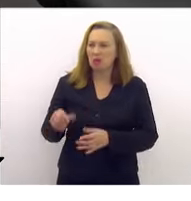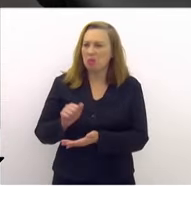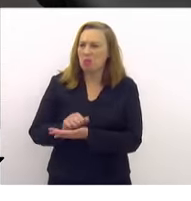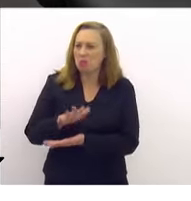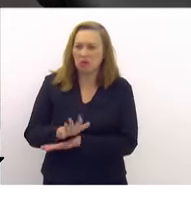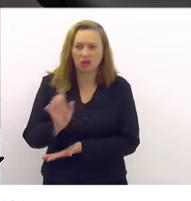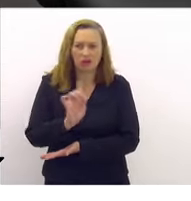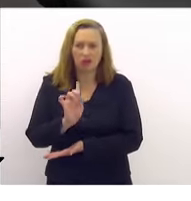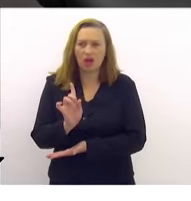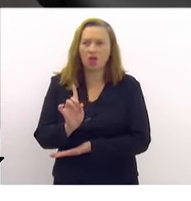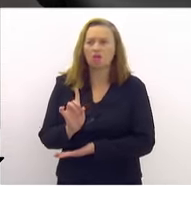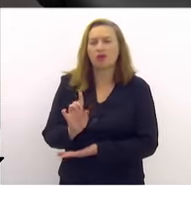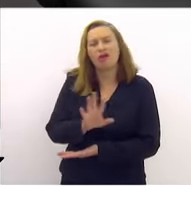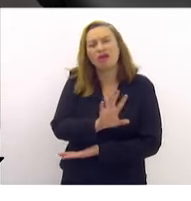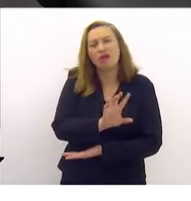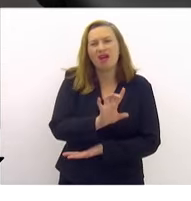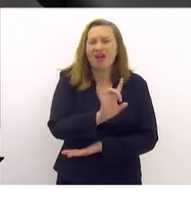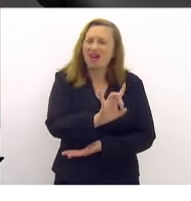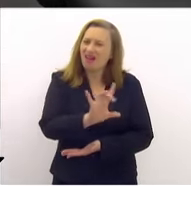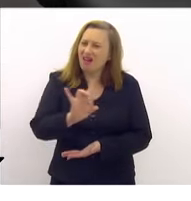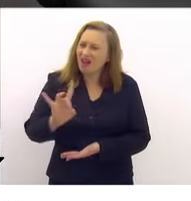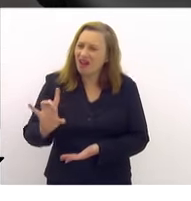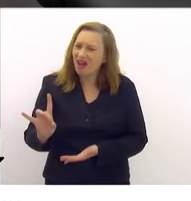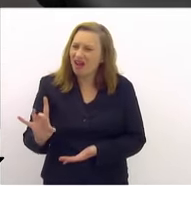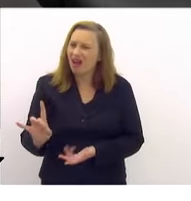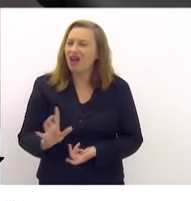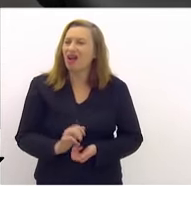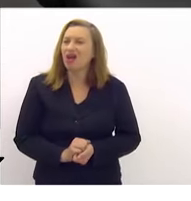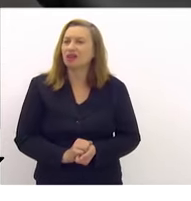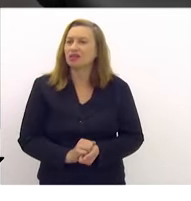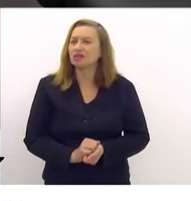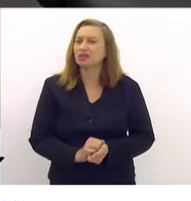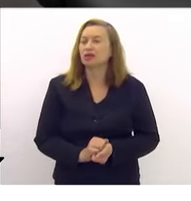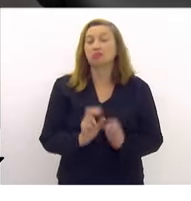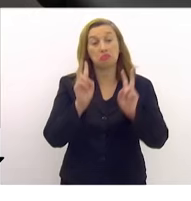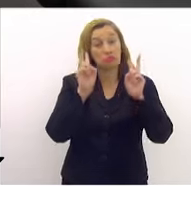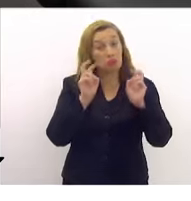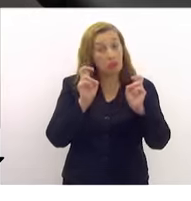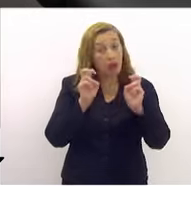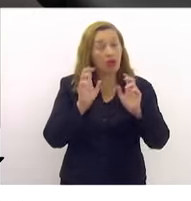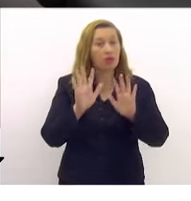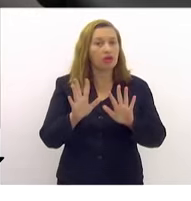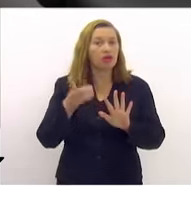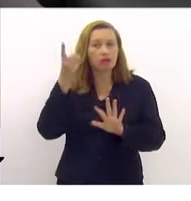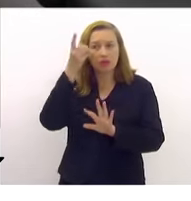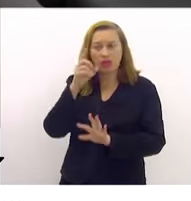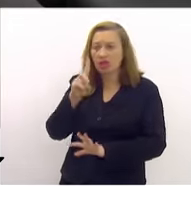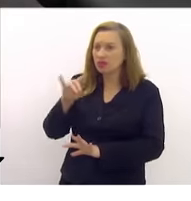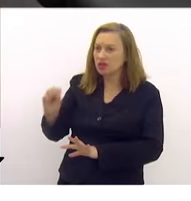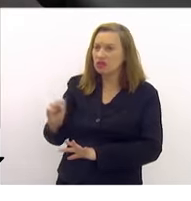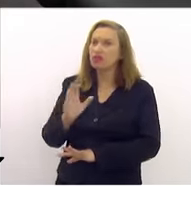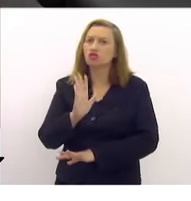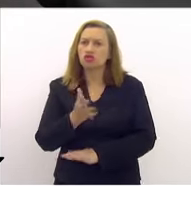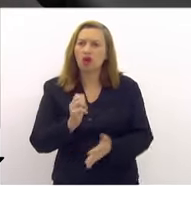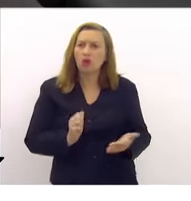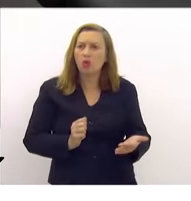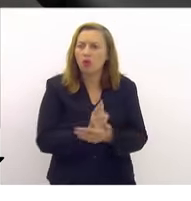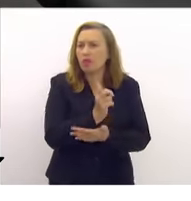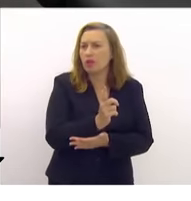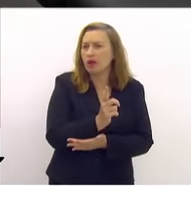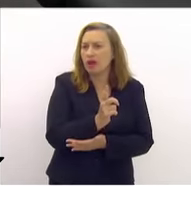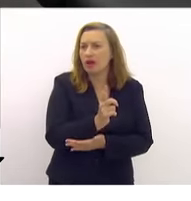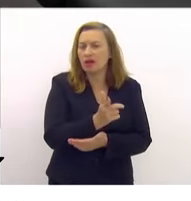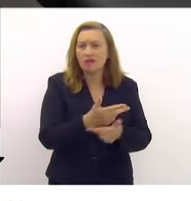tem razão. Cabe razão ao deputado Vinícius Cozzolino. Eu já comprei dezenas de vezes